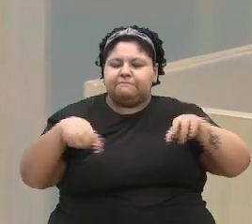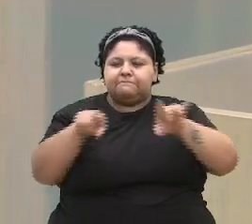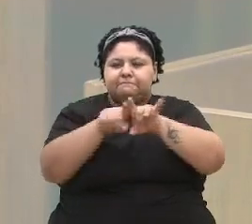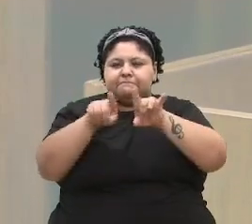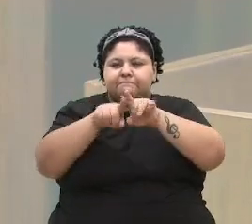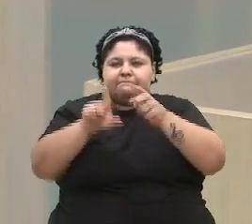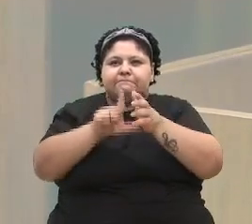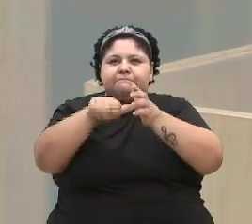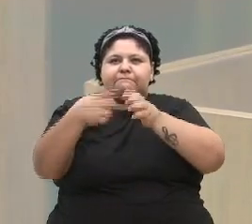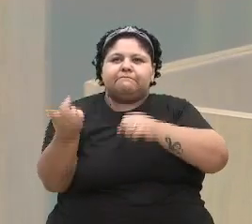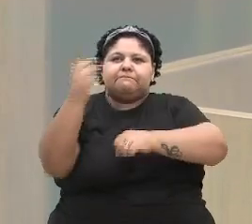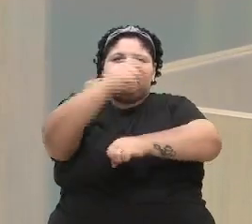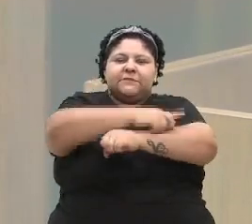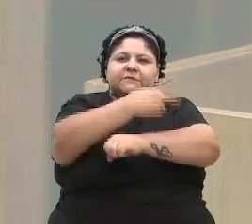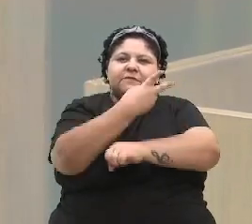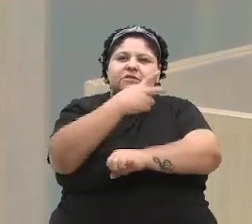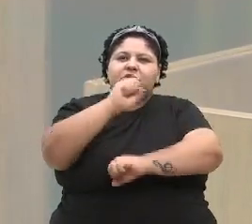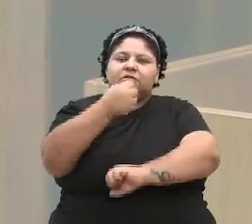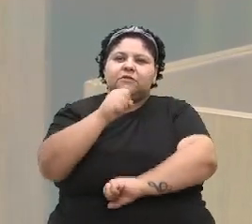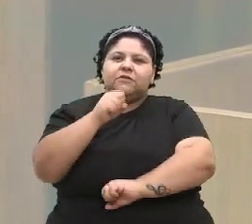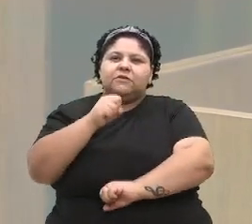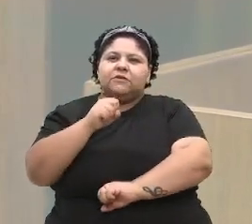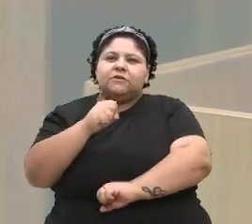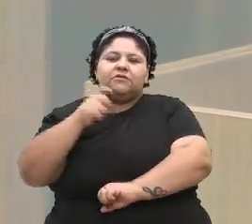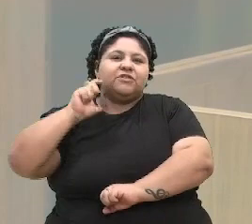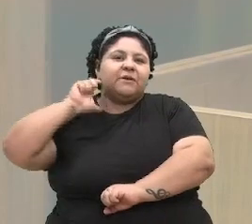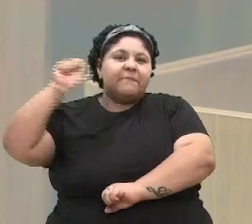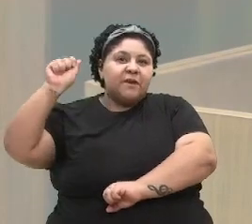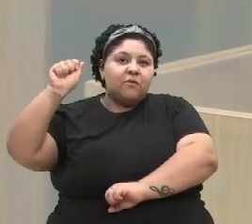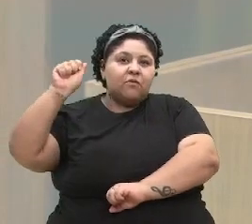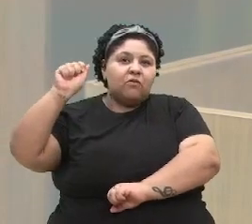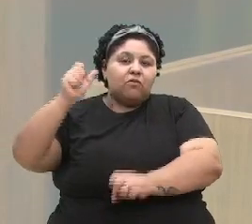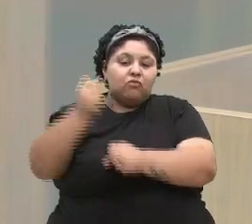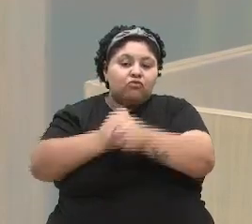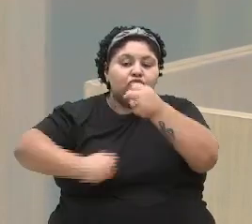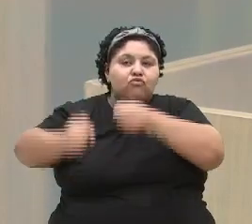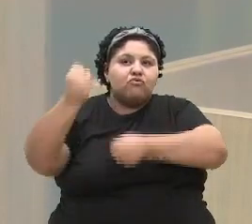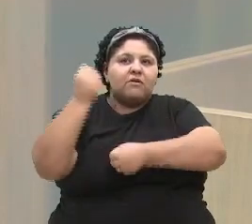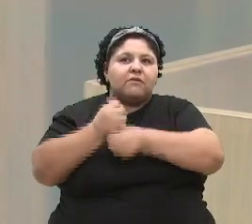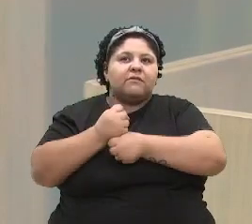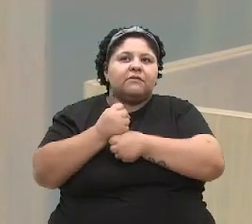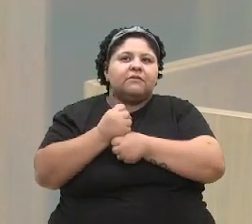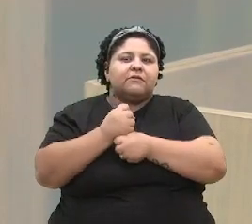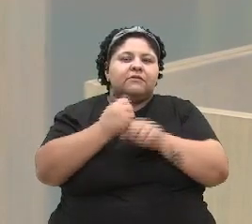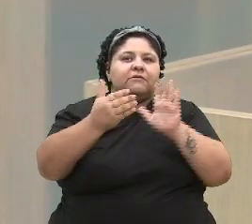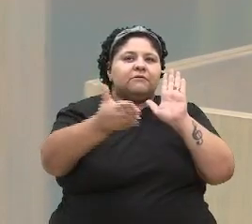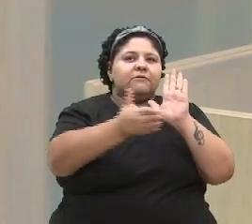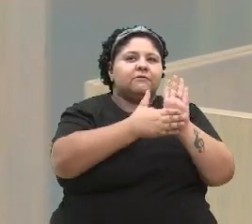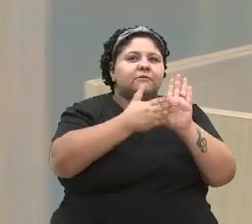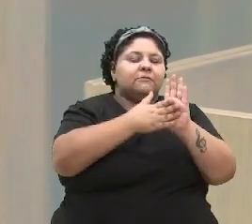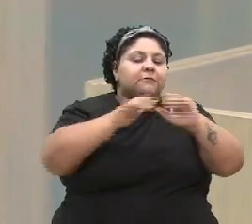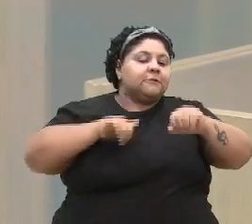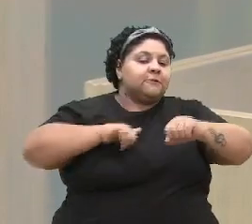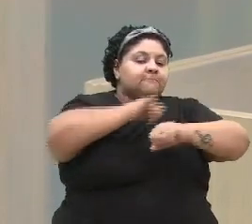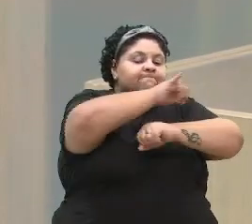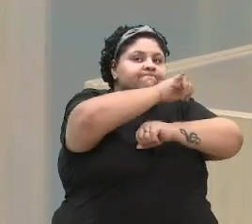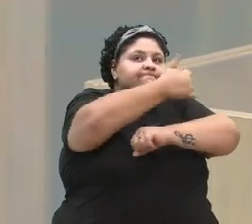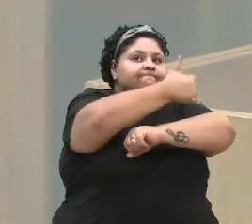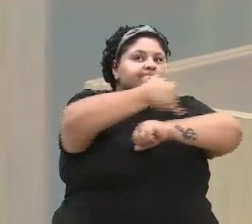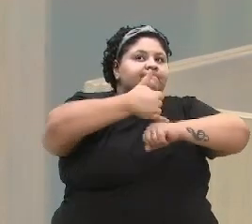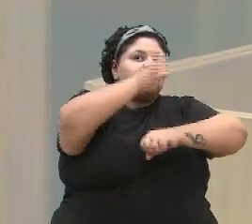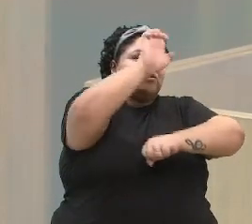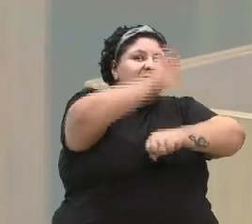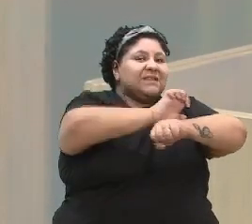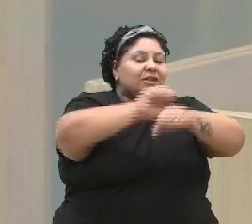ao dia 28 de abril, né, do ano passado, que é onde a outorga do aeroporto passou do estado